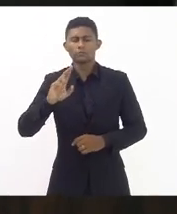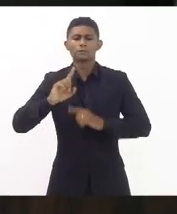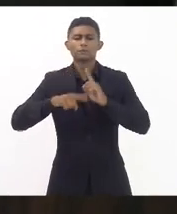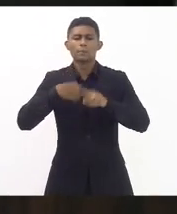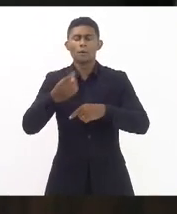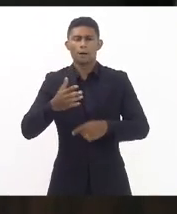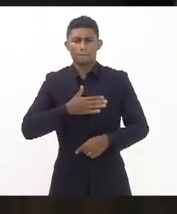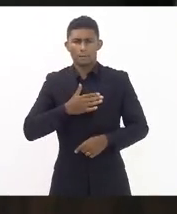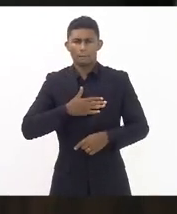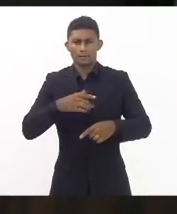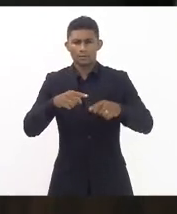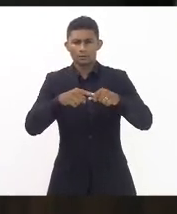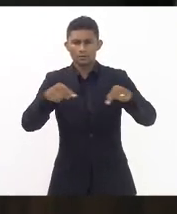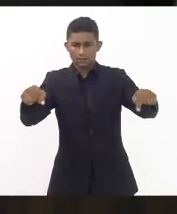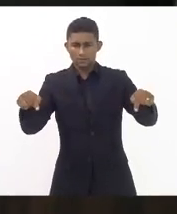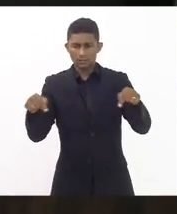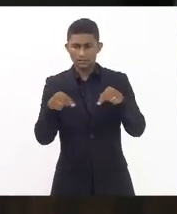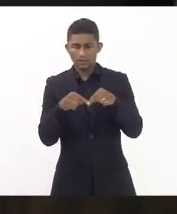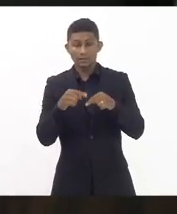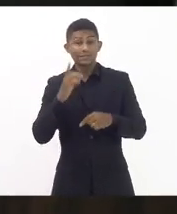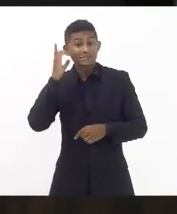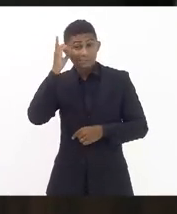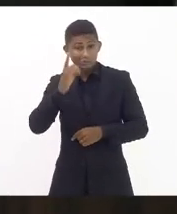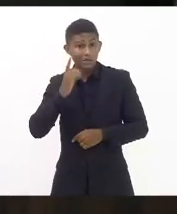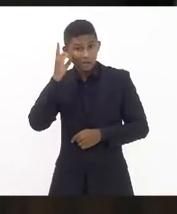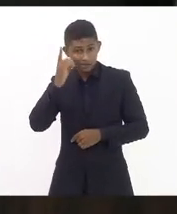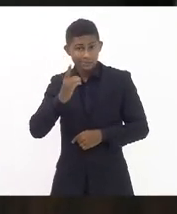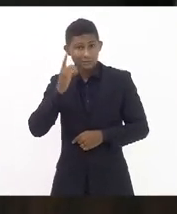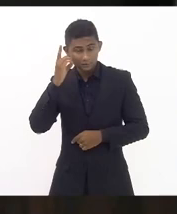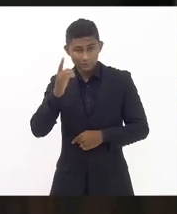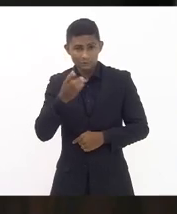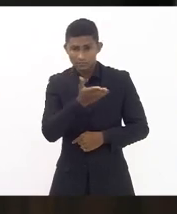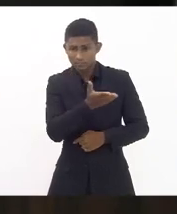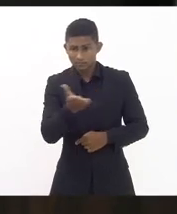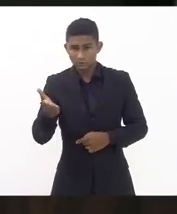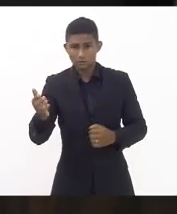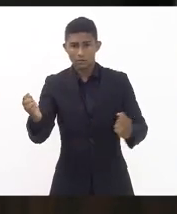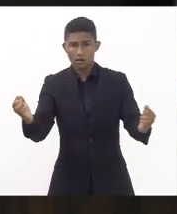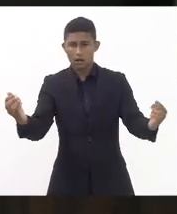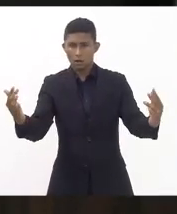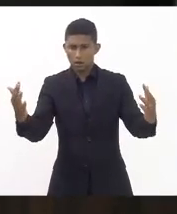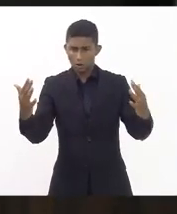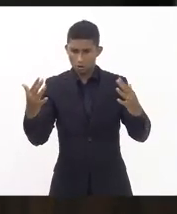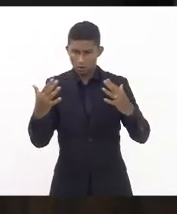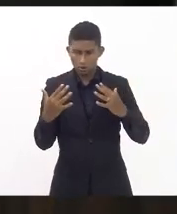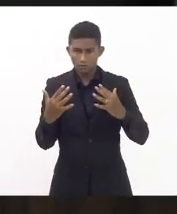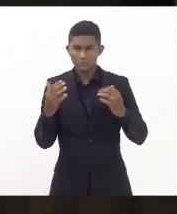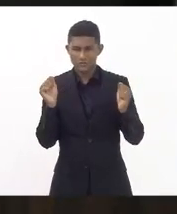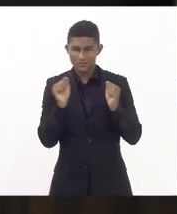gabinete as deputadas com a Luísa.